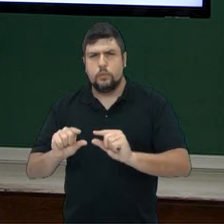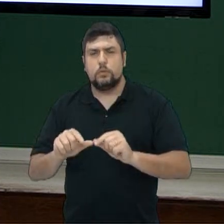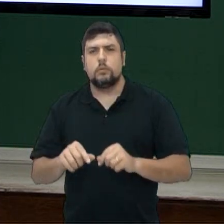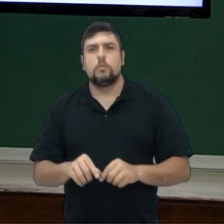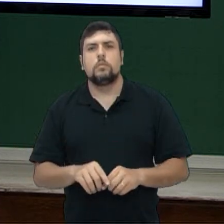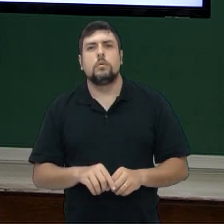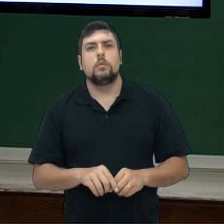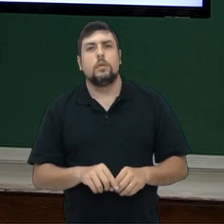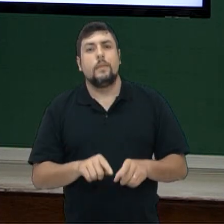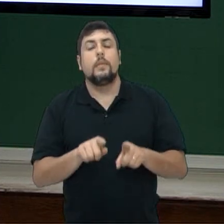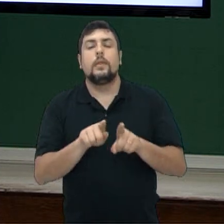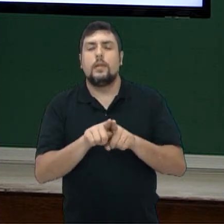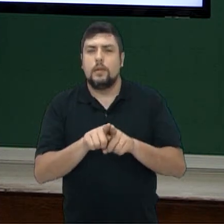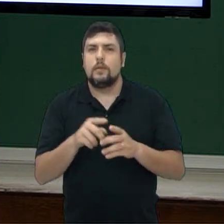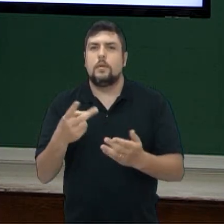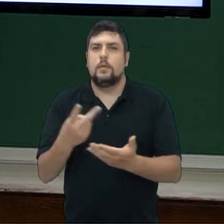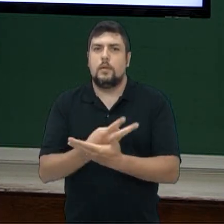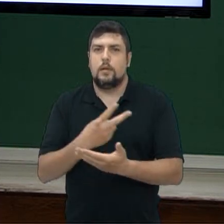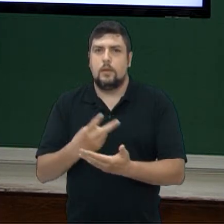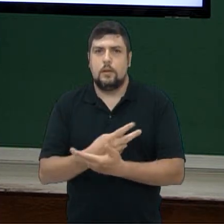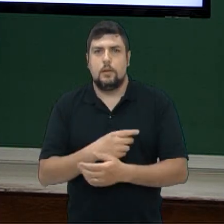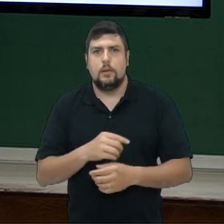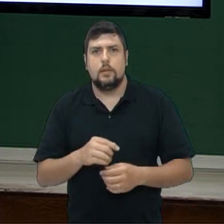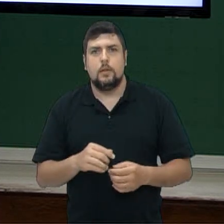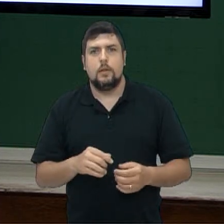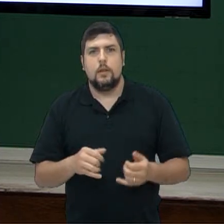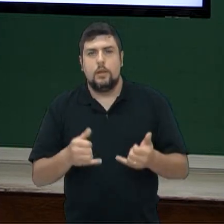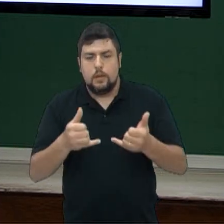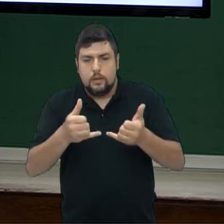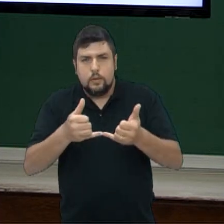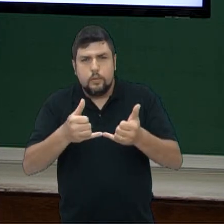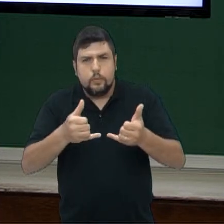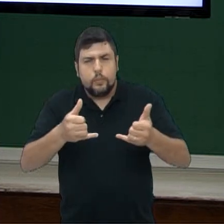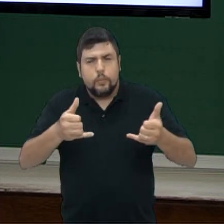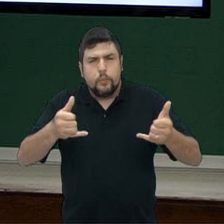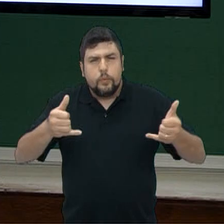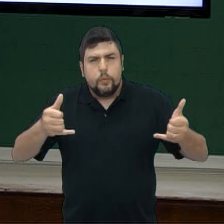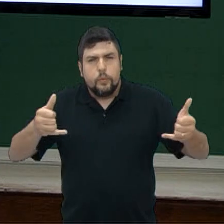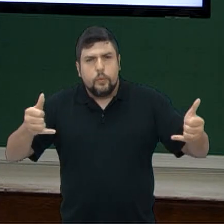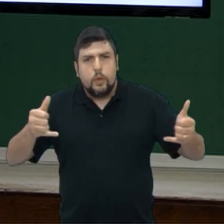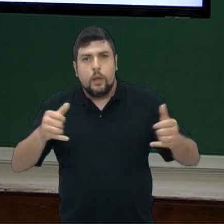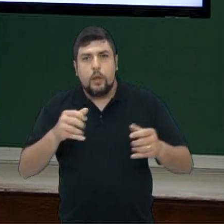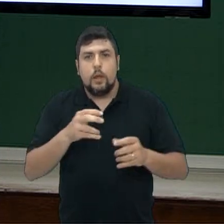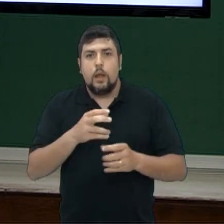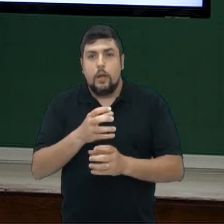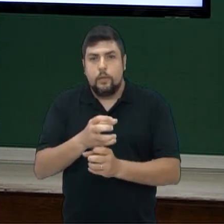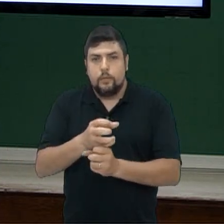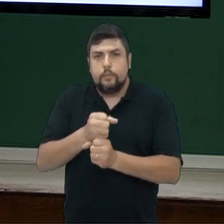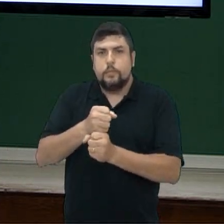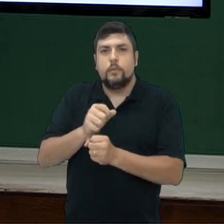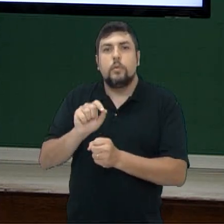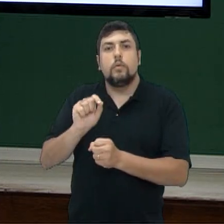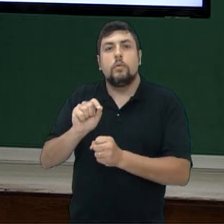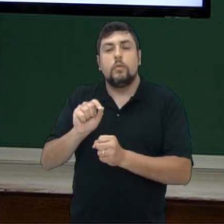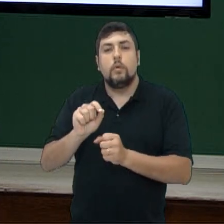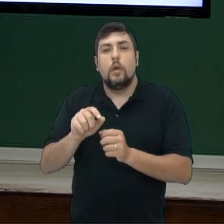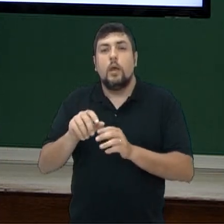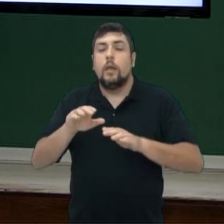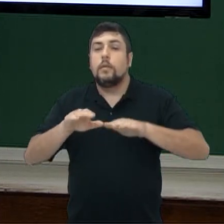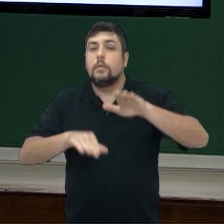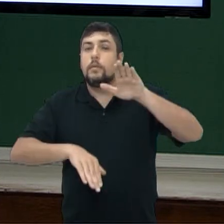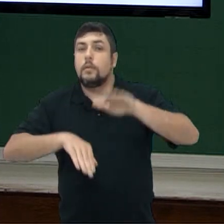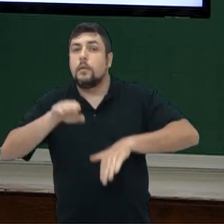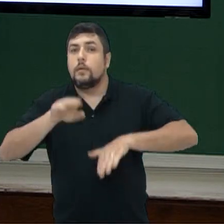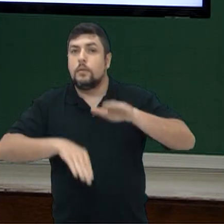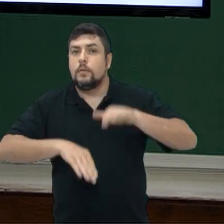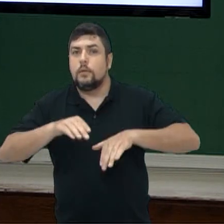também não está errada pelo seguinte, a resistividade é uma propriedade física dos materiais associada a